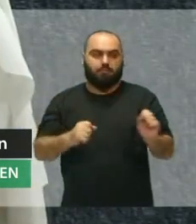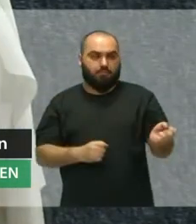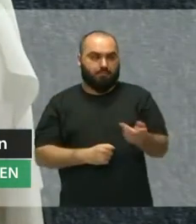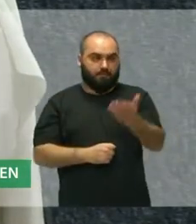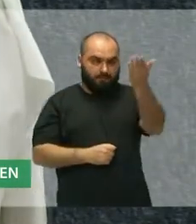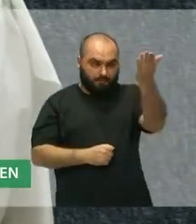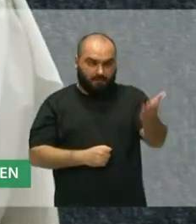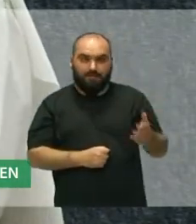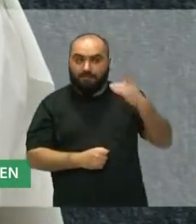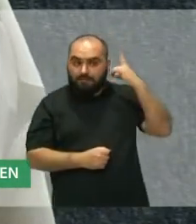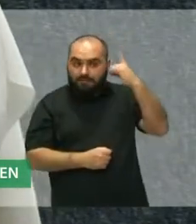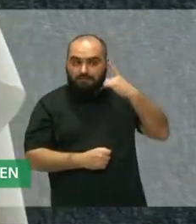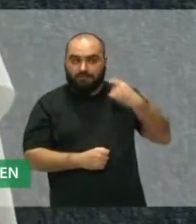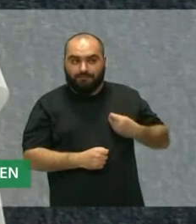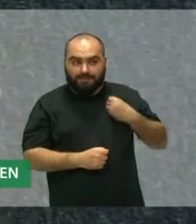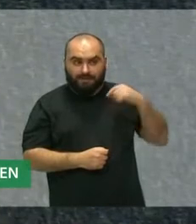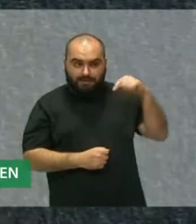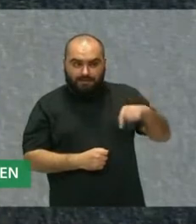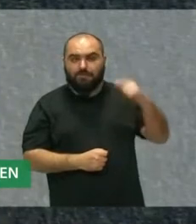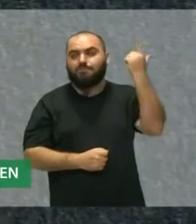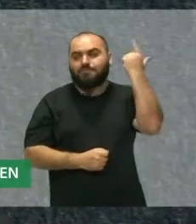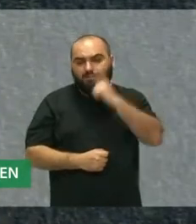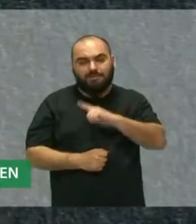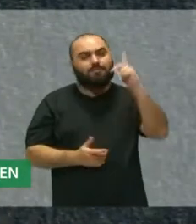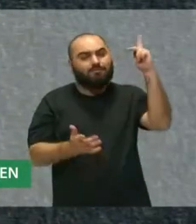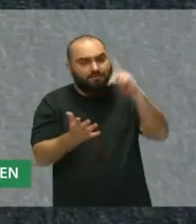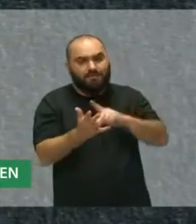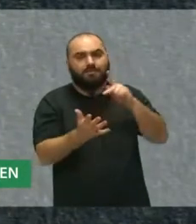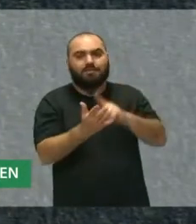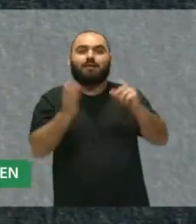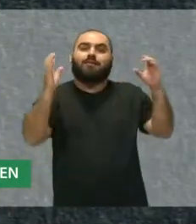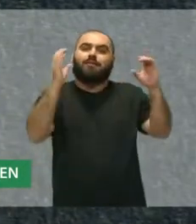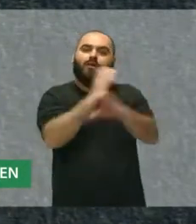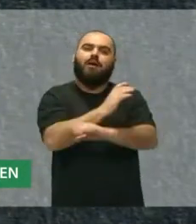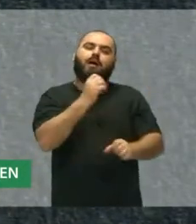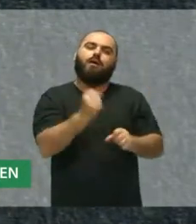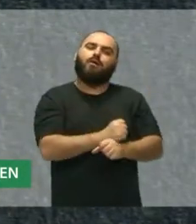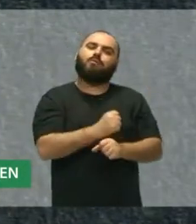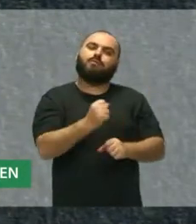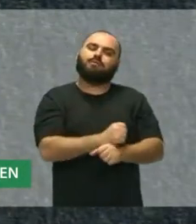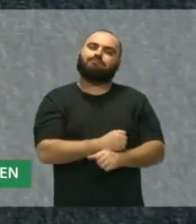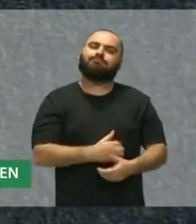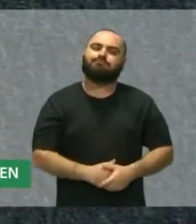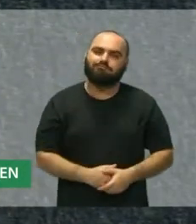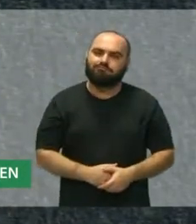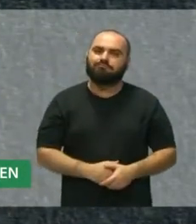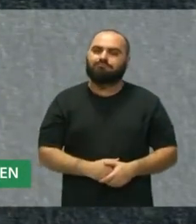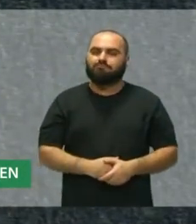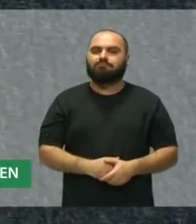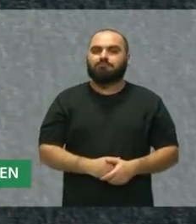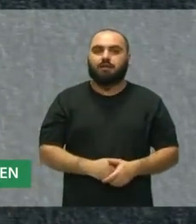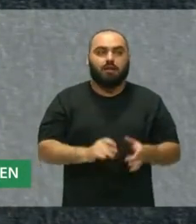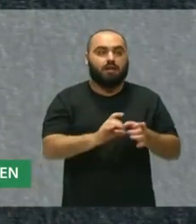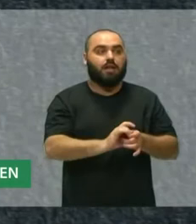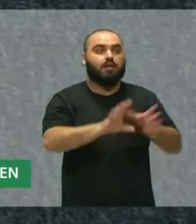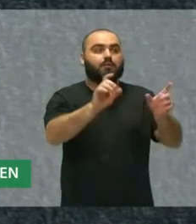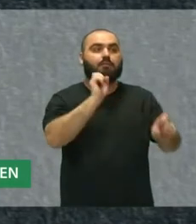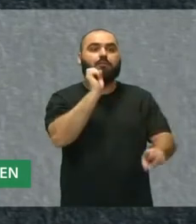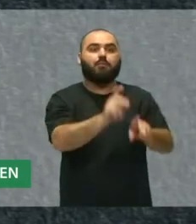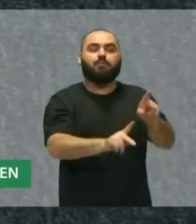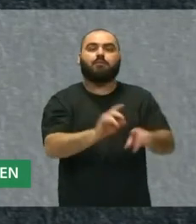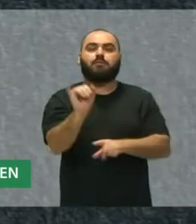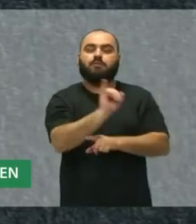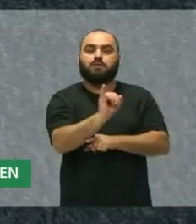dos deputados, para que nós possamos realmente concluir essa obra e colocá-la à disposição da população. O